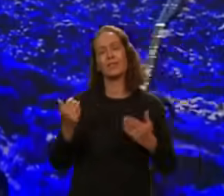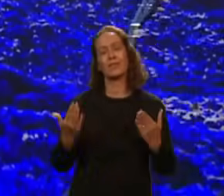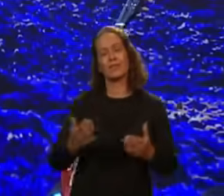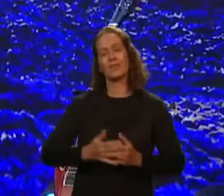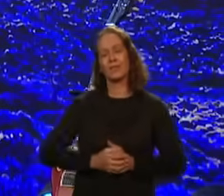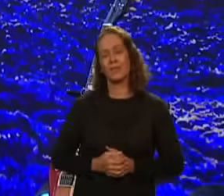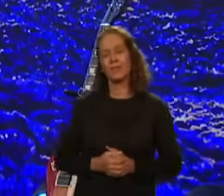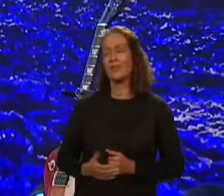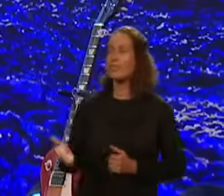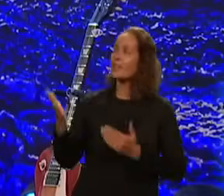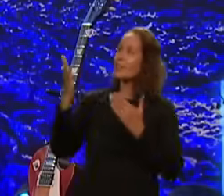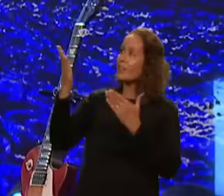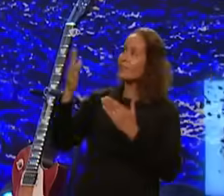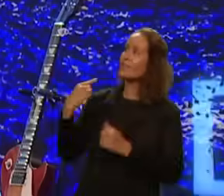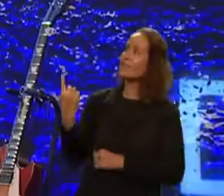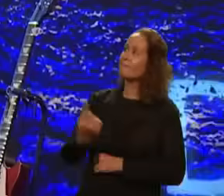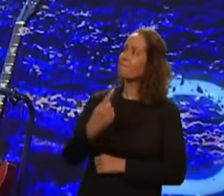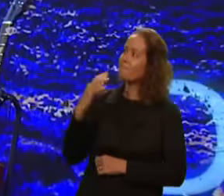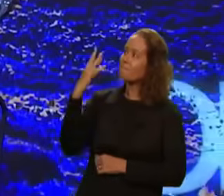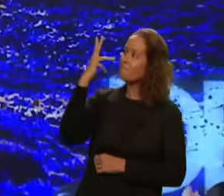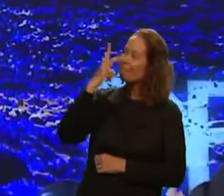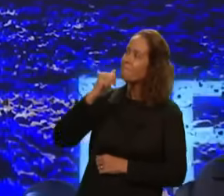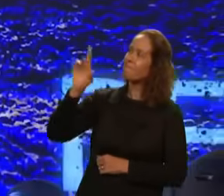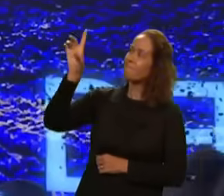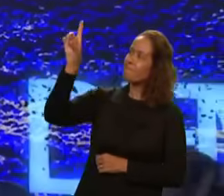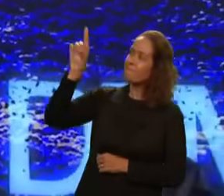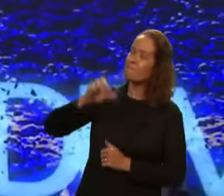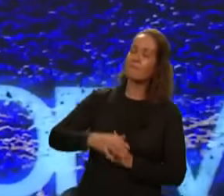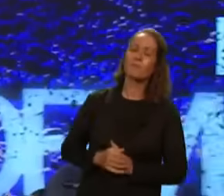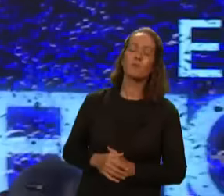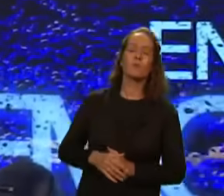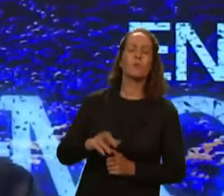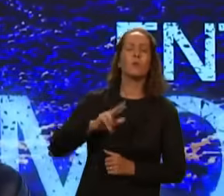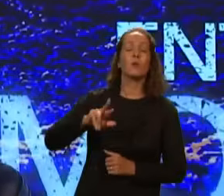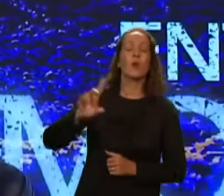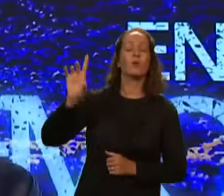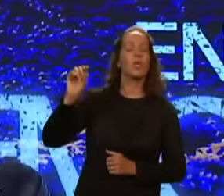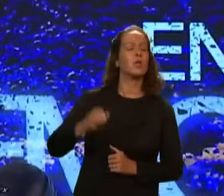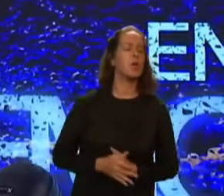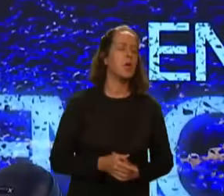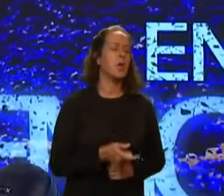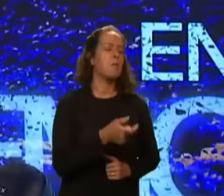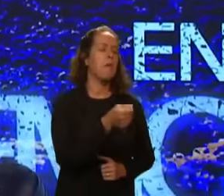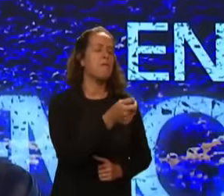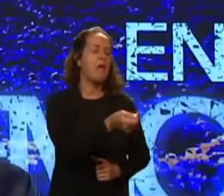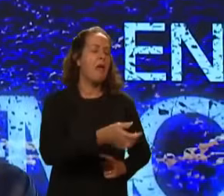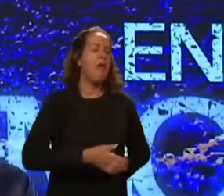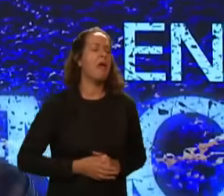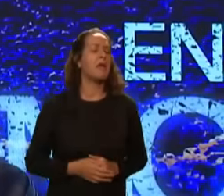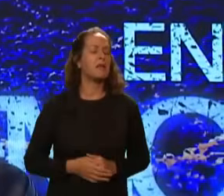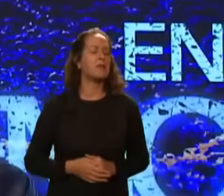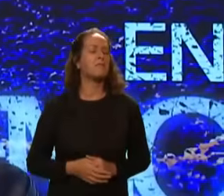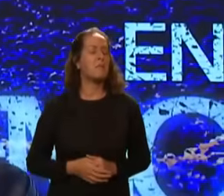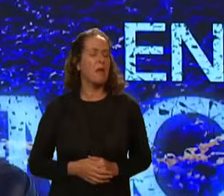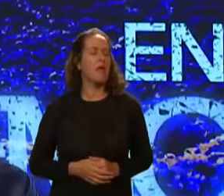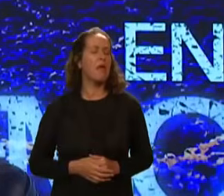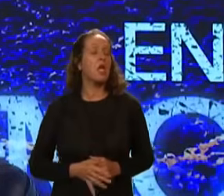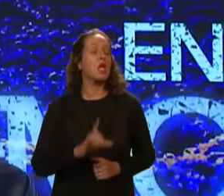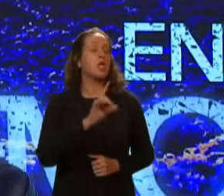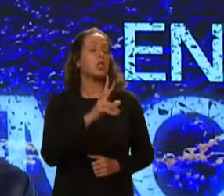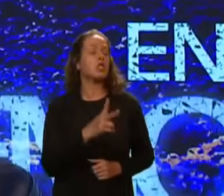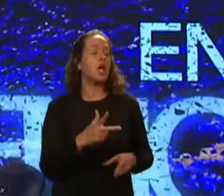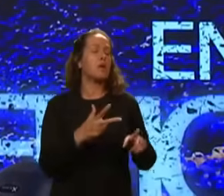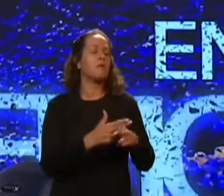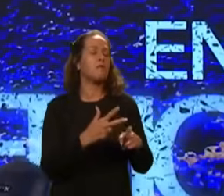É esse o nosso Deus. Não é um Deus que fica lá de cima falando, bem feito, só fica vendo série e